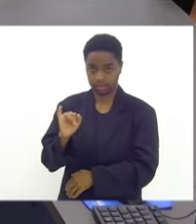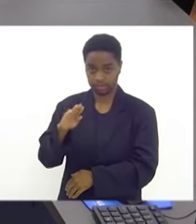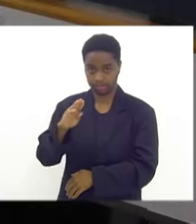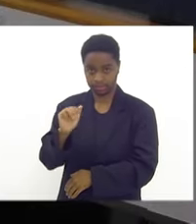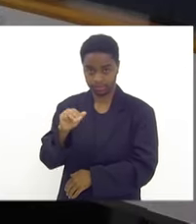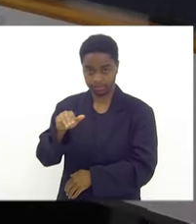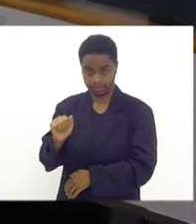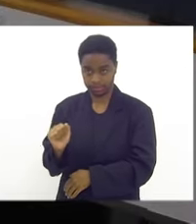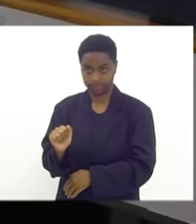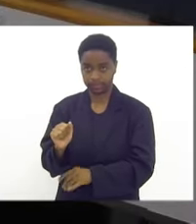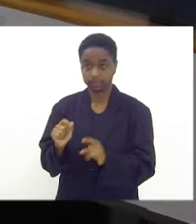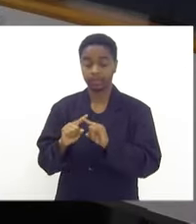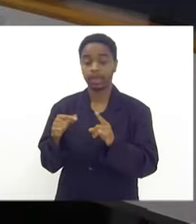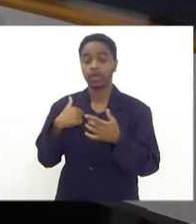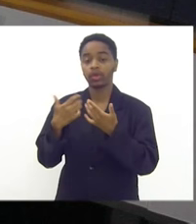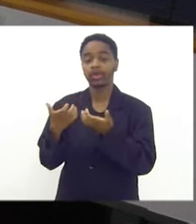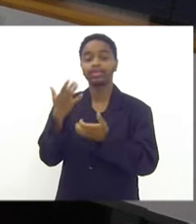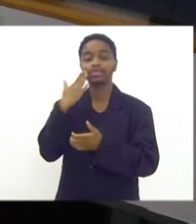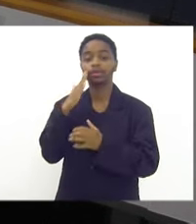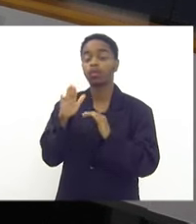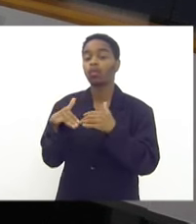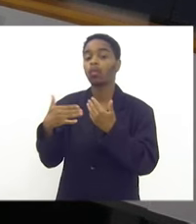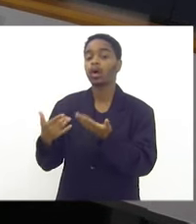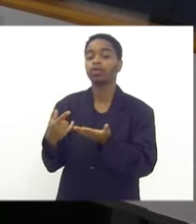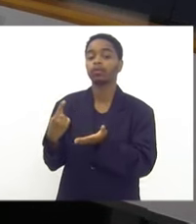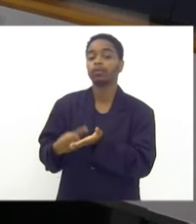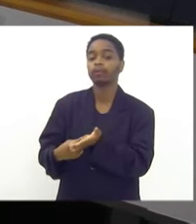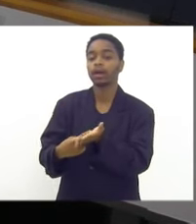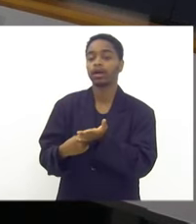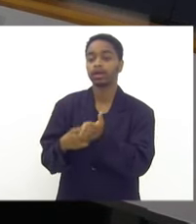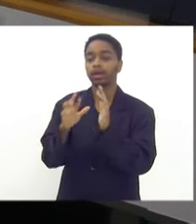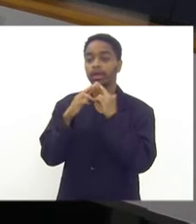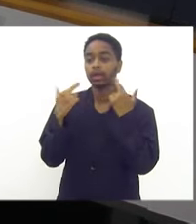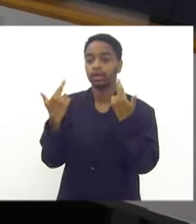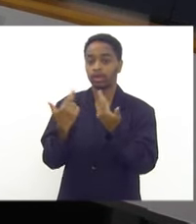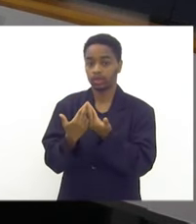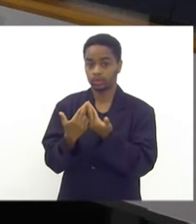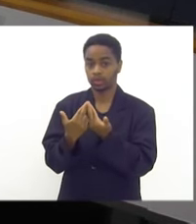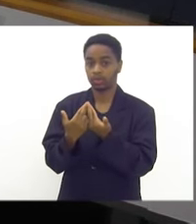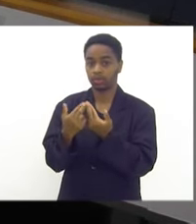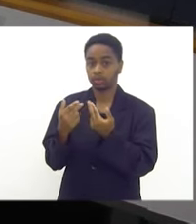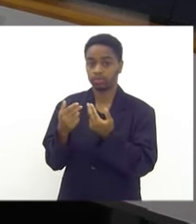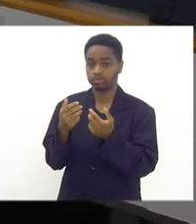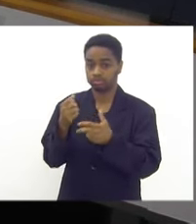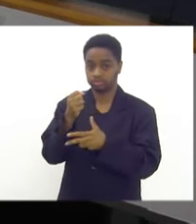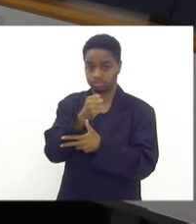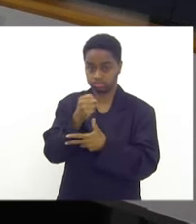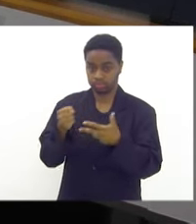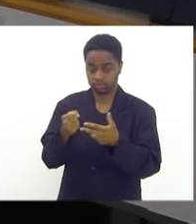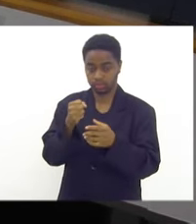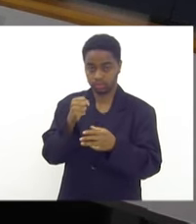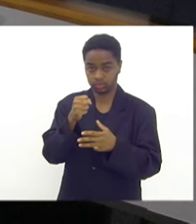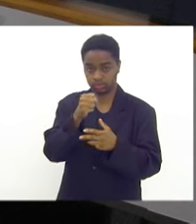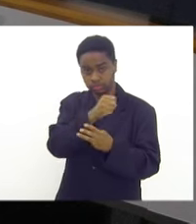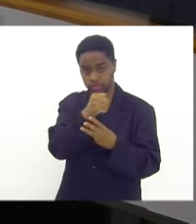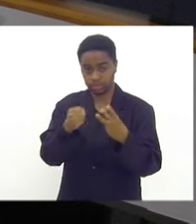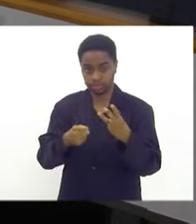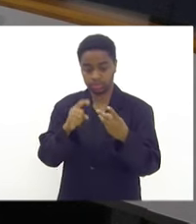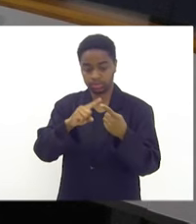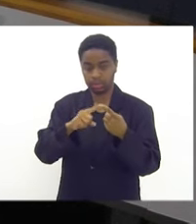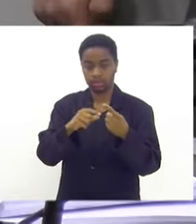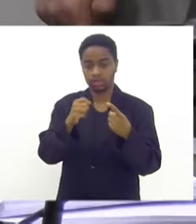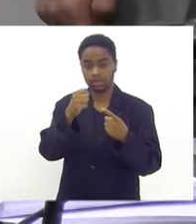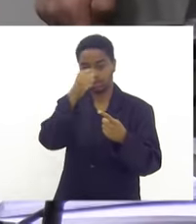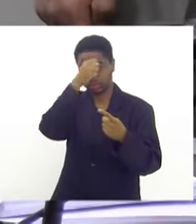Ibama e procurar saber quando é que você vai marcar essa reunião tripartite aí com os três entes município